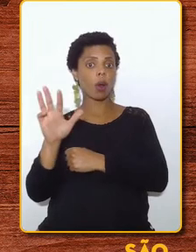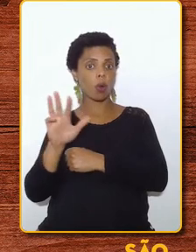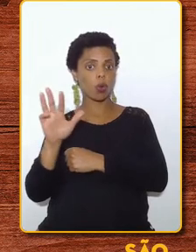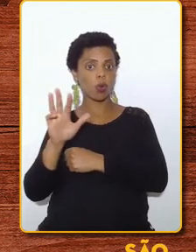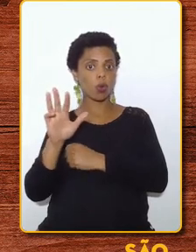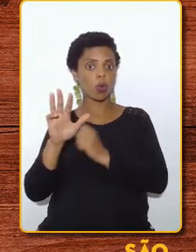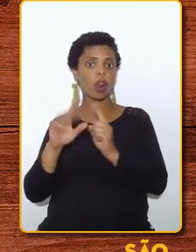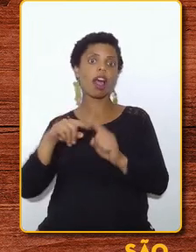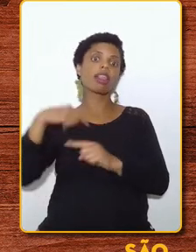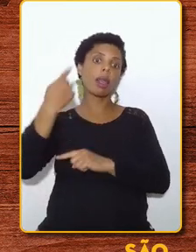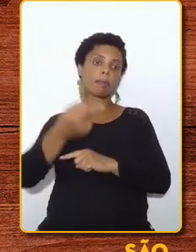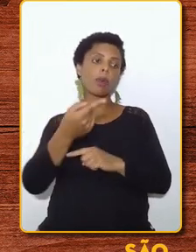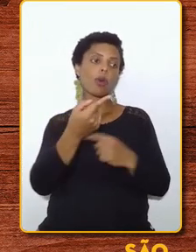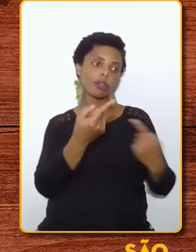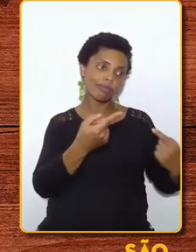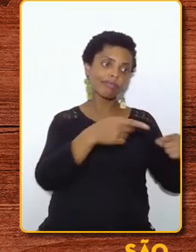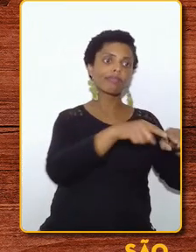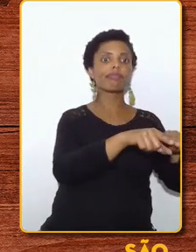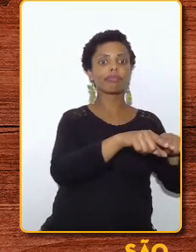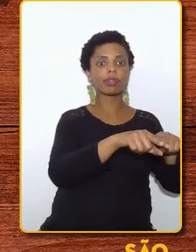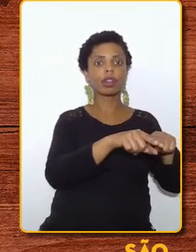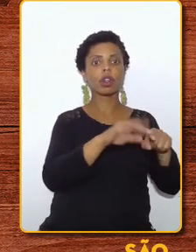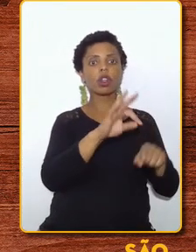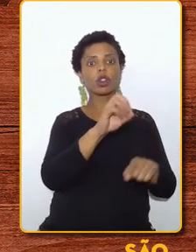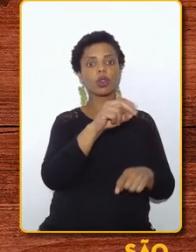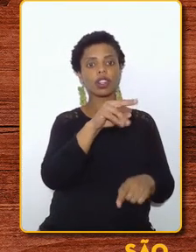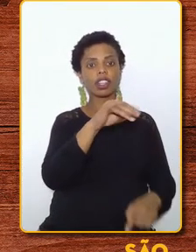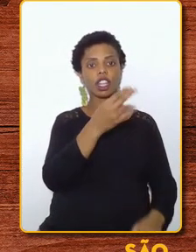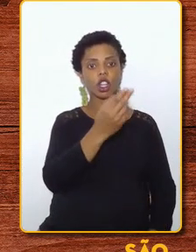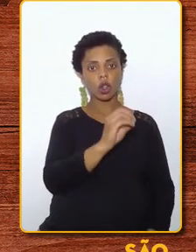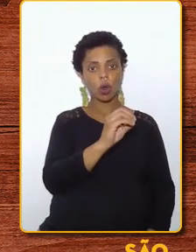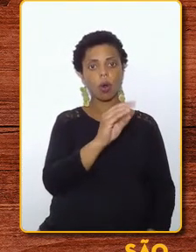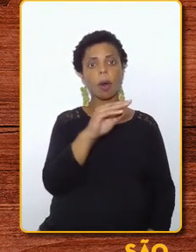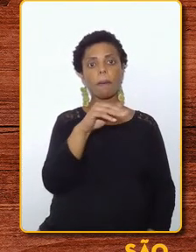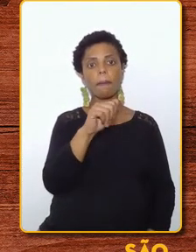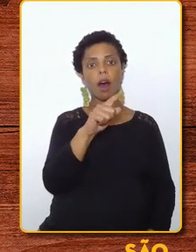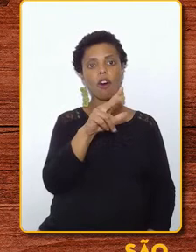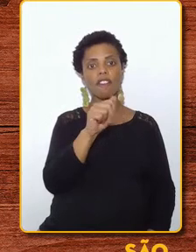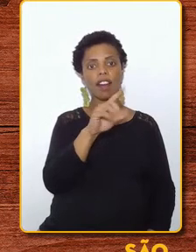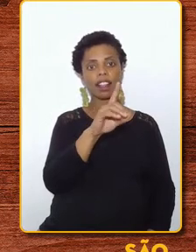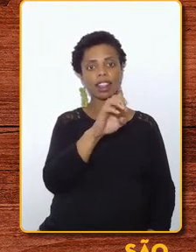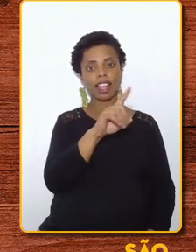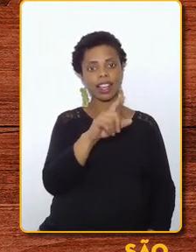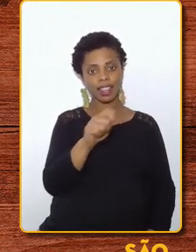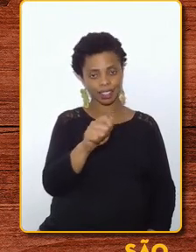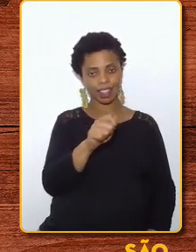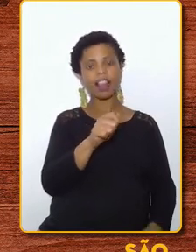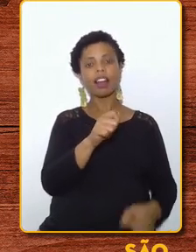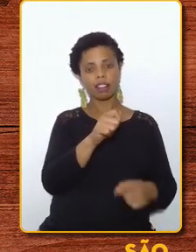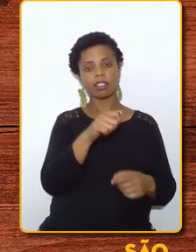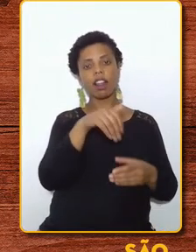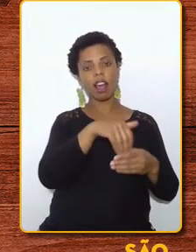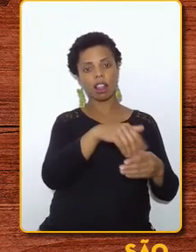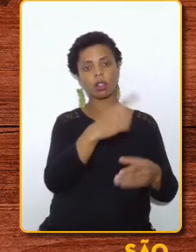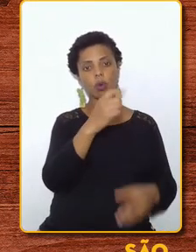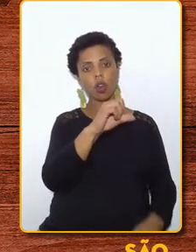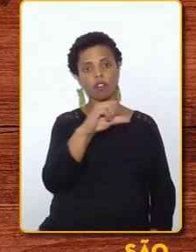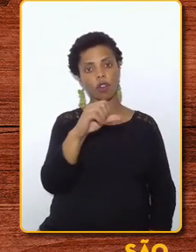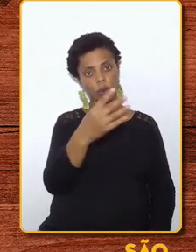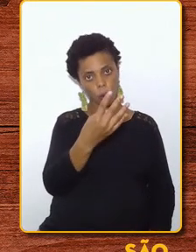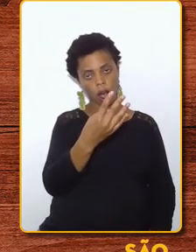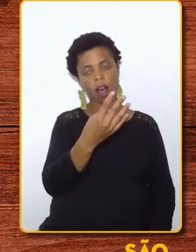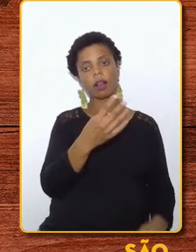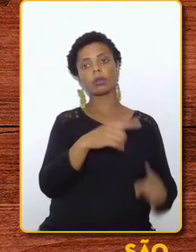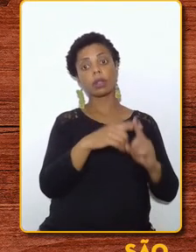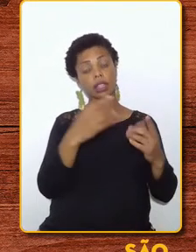aliar com o Toninho Malvadeza nas eleições de 94. Tá? Então está na hora de a gente